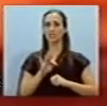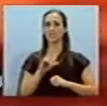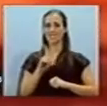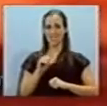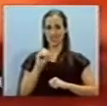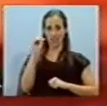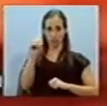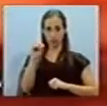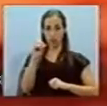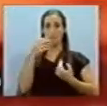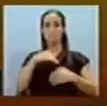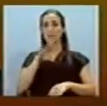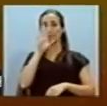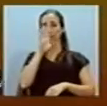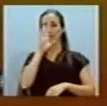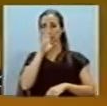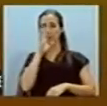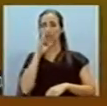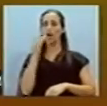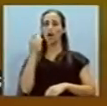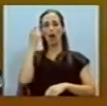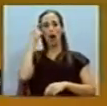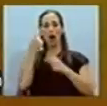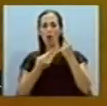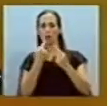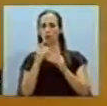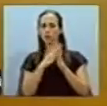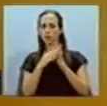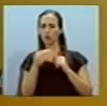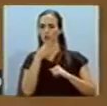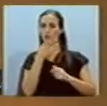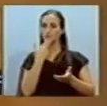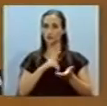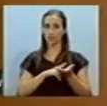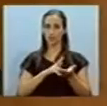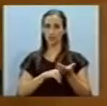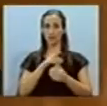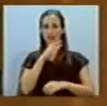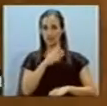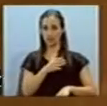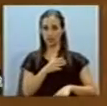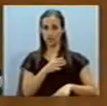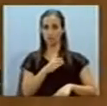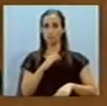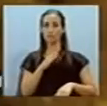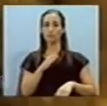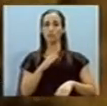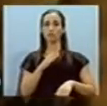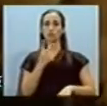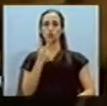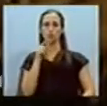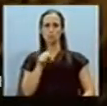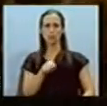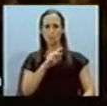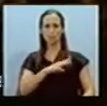respeitarem alguns pressupostos deste modelo climatérico, diz-nos então que durante cerca de 2 mil milhões